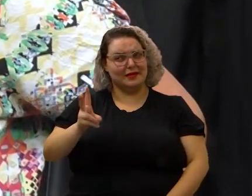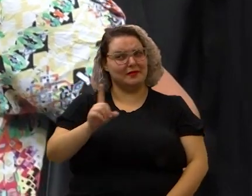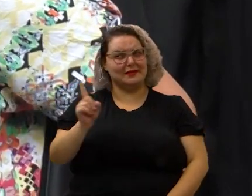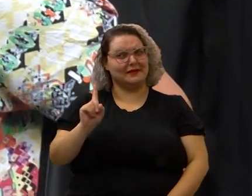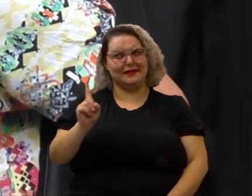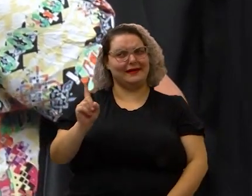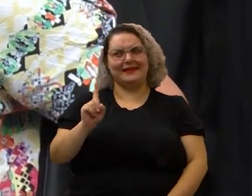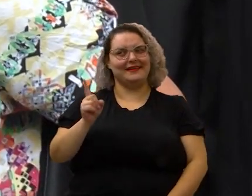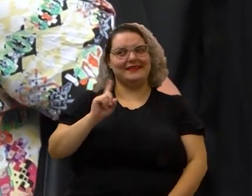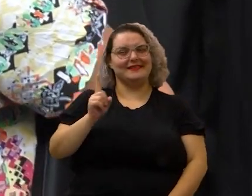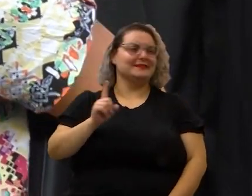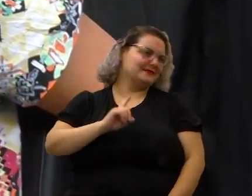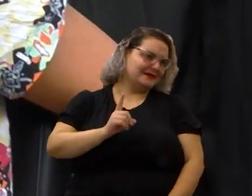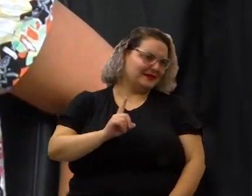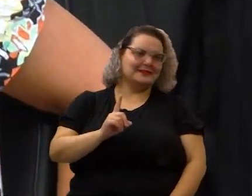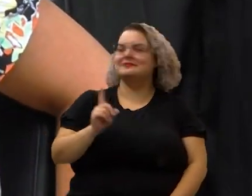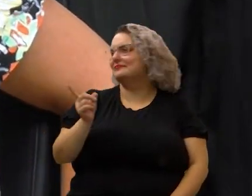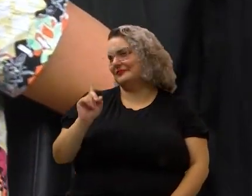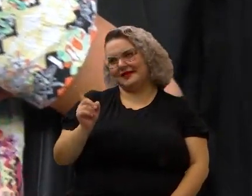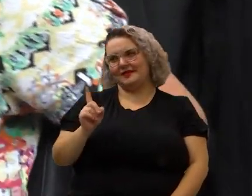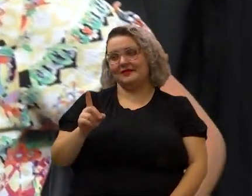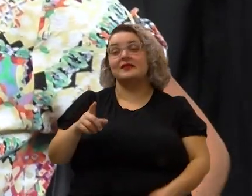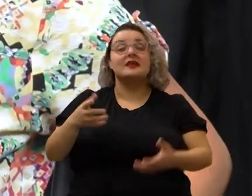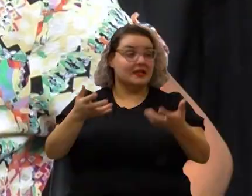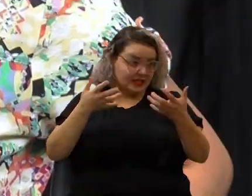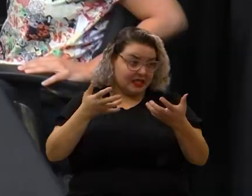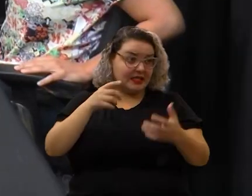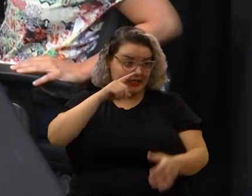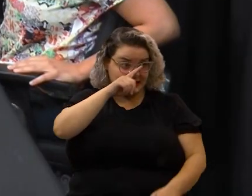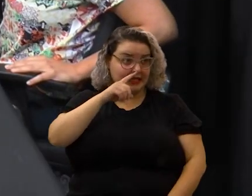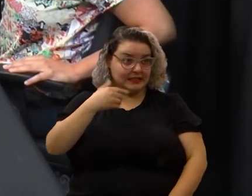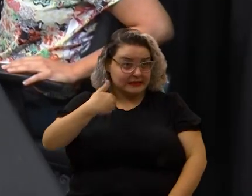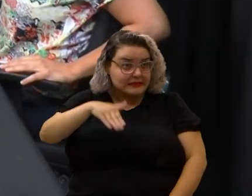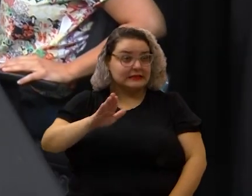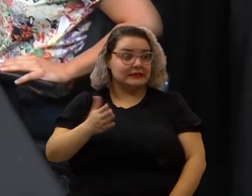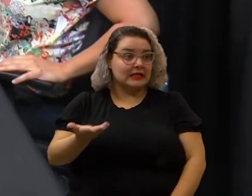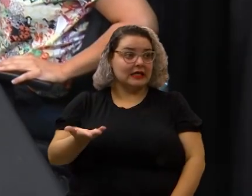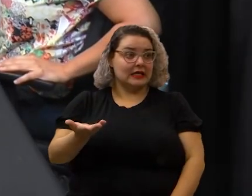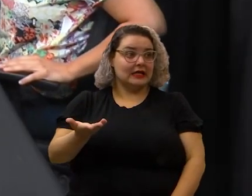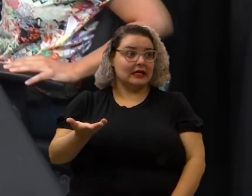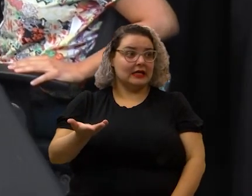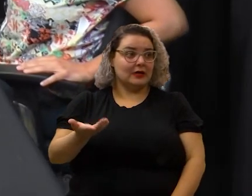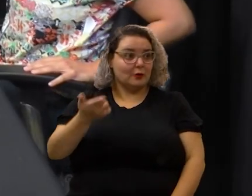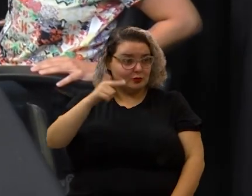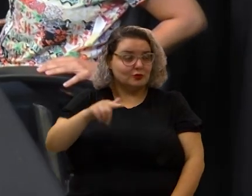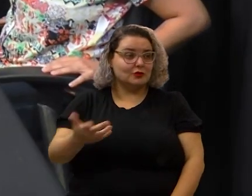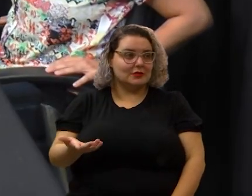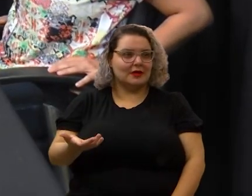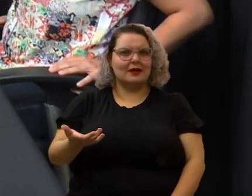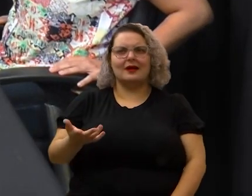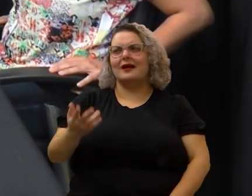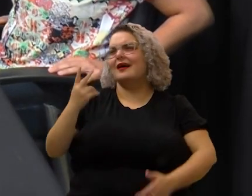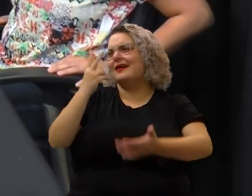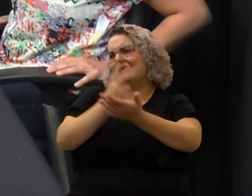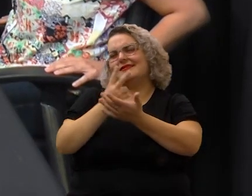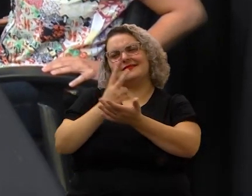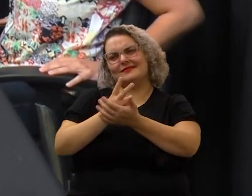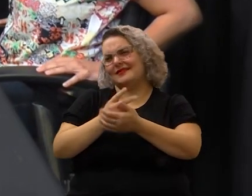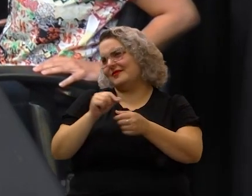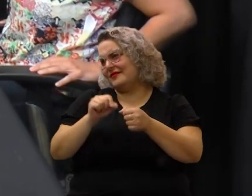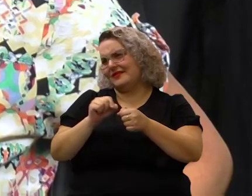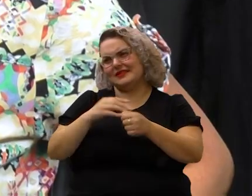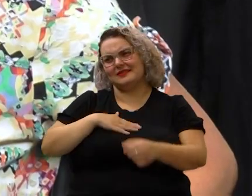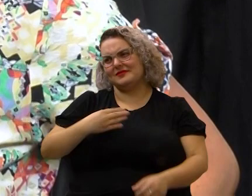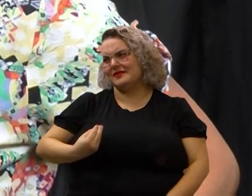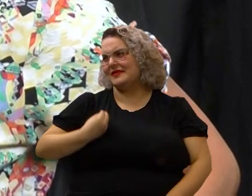não. Não? Não penso muito. E pretende se arriscar? Eu acho que... Eu sempre fiz isso na